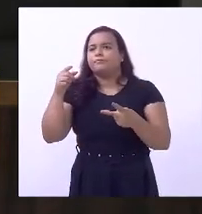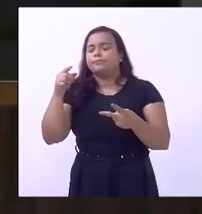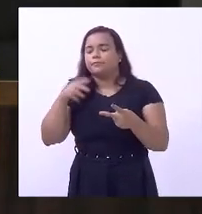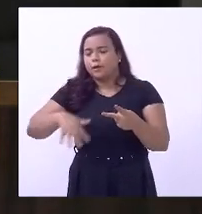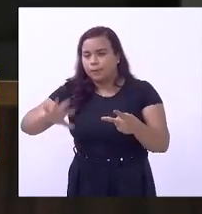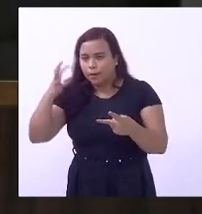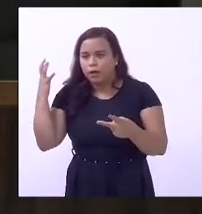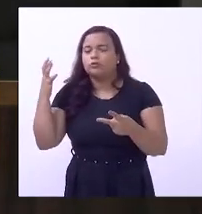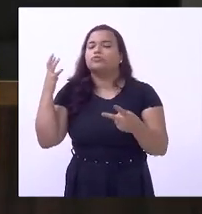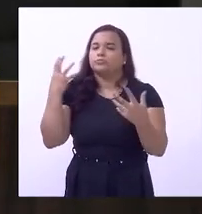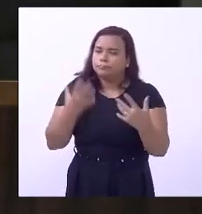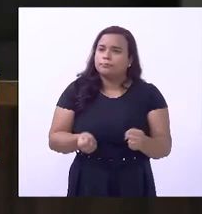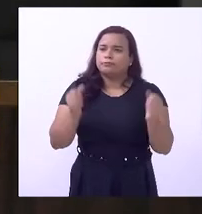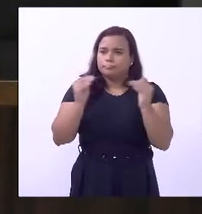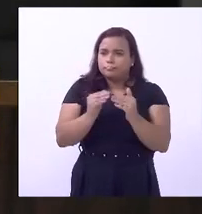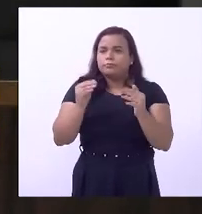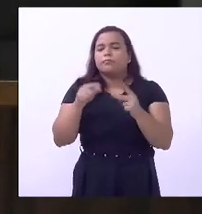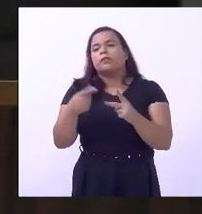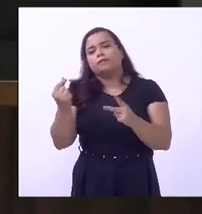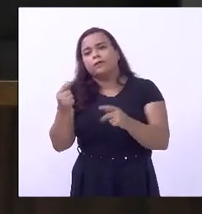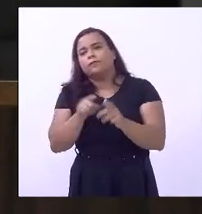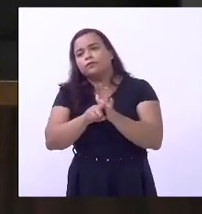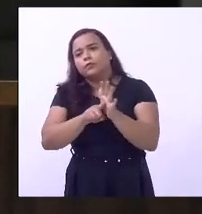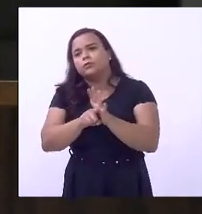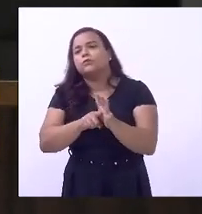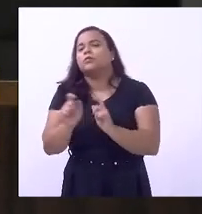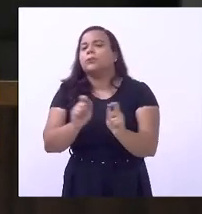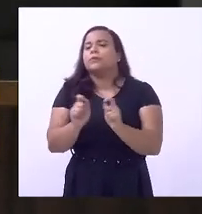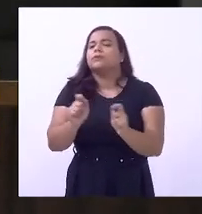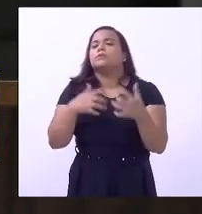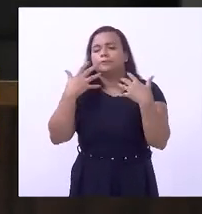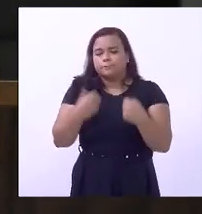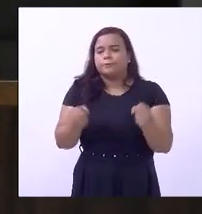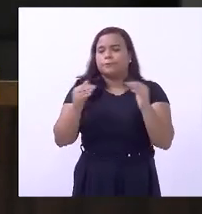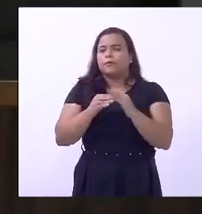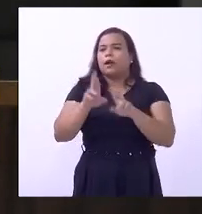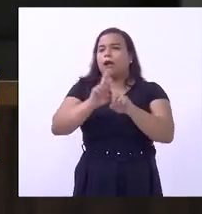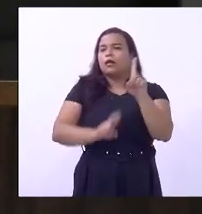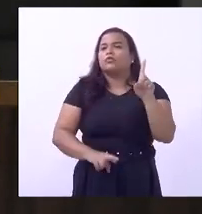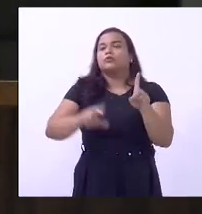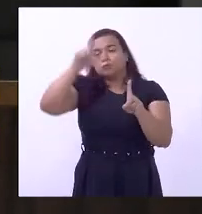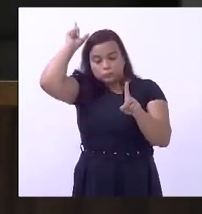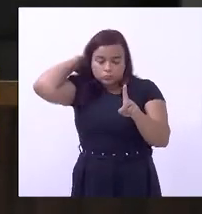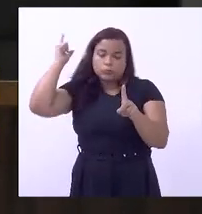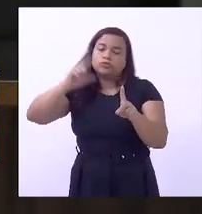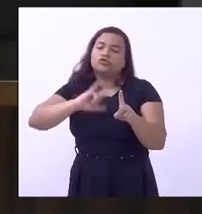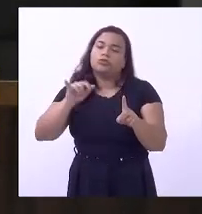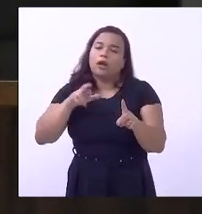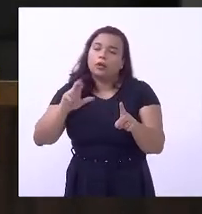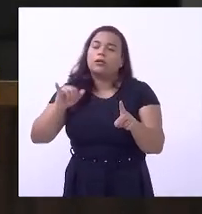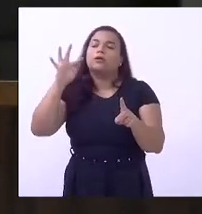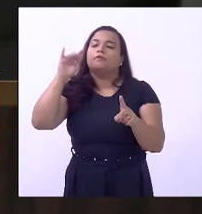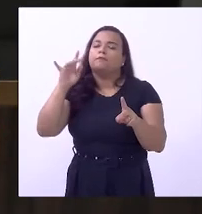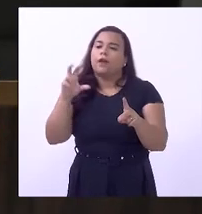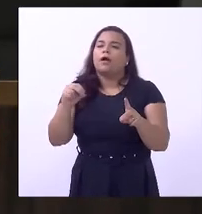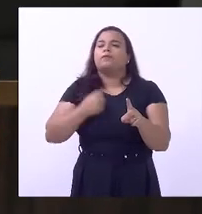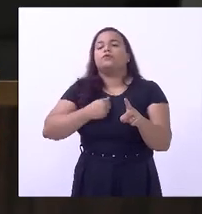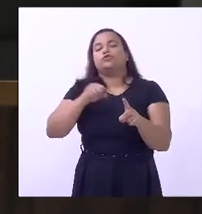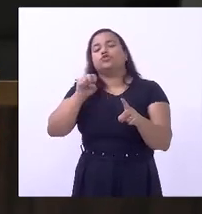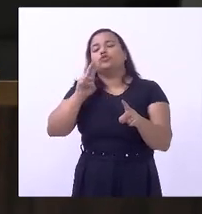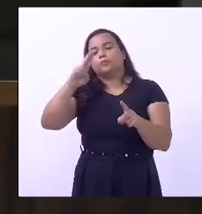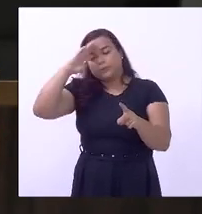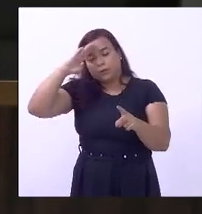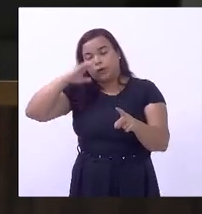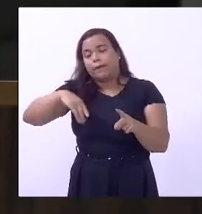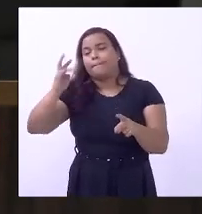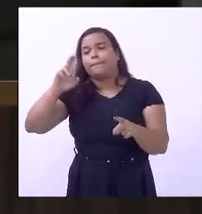Orçamento, Finanças, Fiscalização Financeira e Controle, favorável. Relatores, deputado Luiz Paulo, Jari de Oliveira, Flávio Serafini e Subtenente Bernardo. Pendendo de